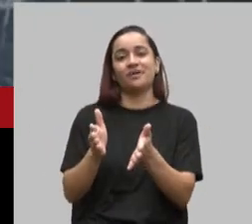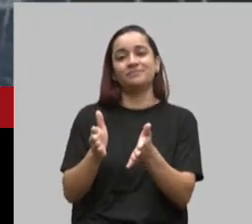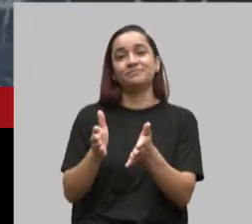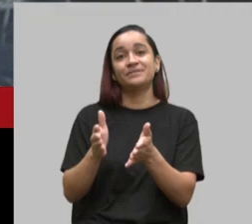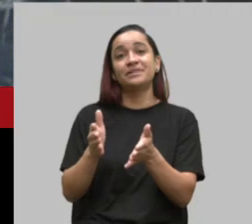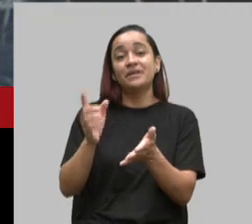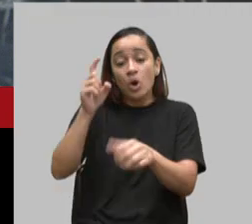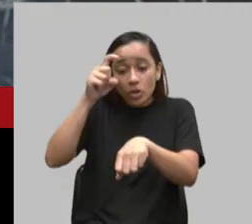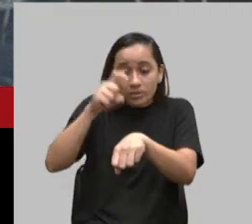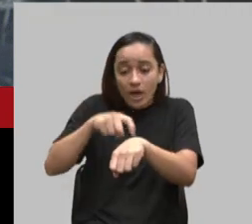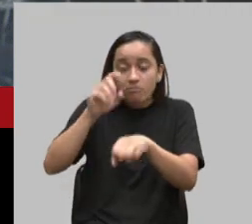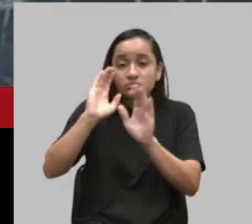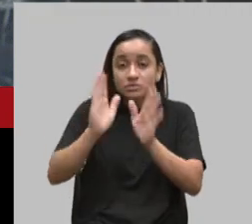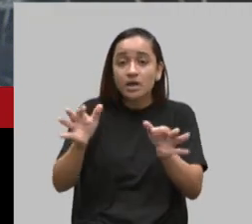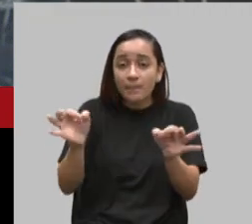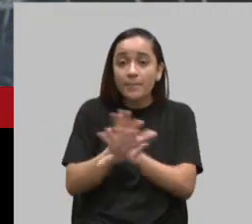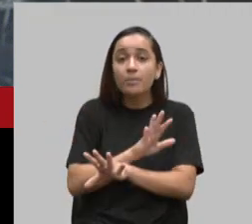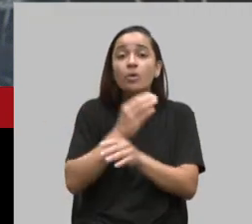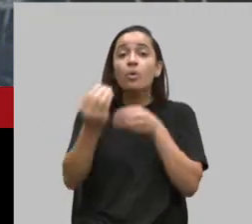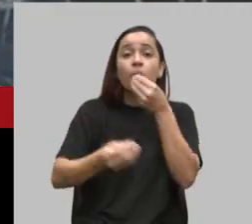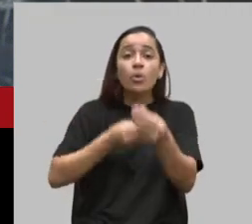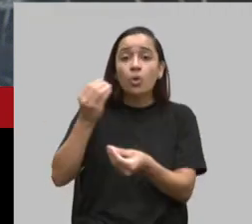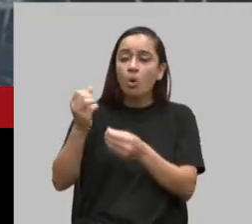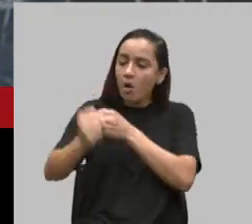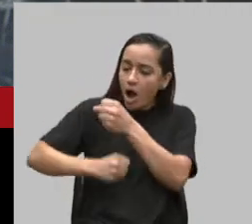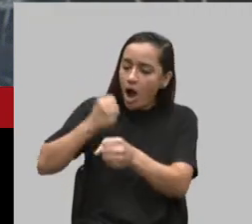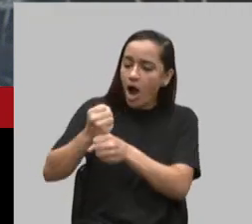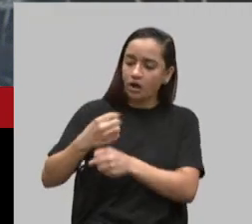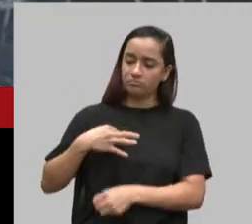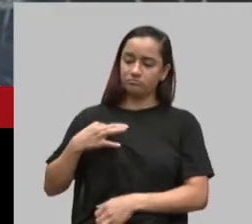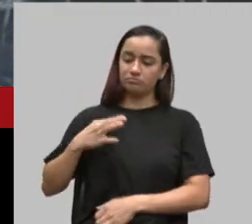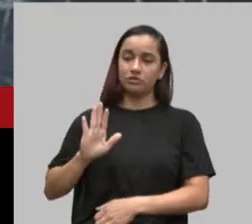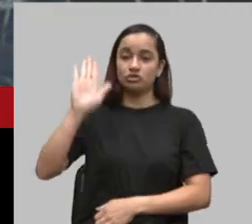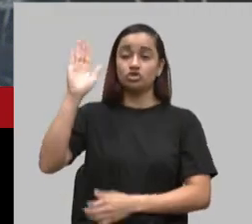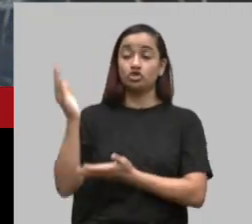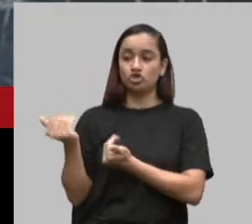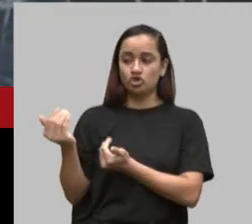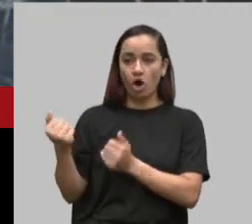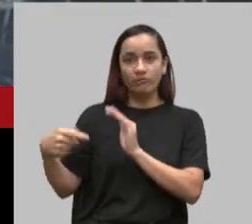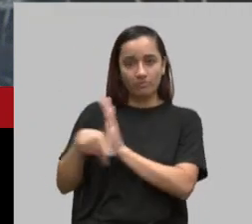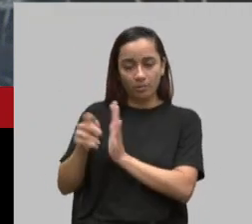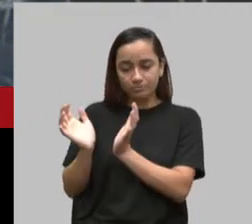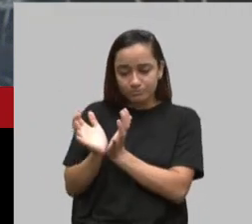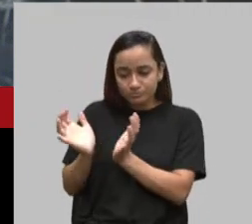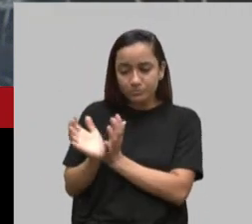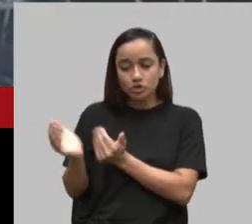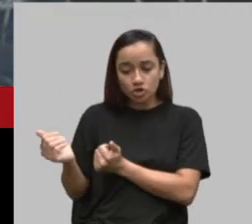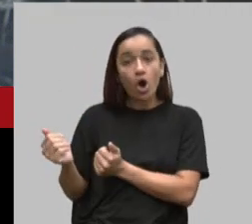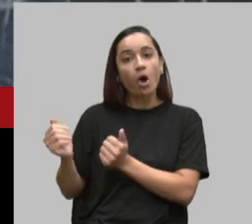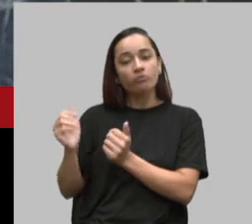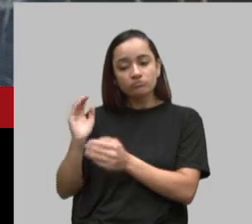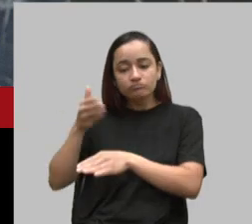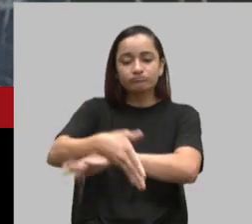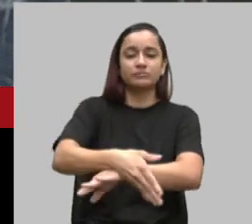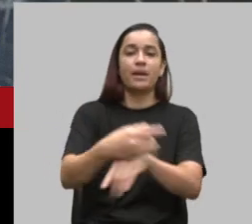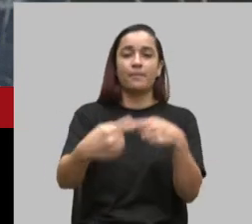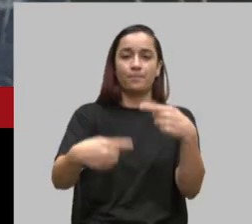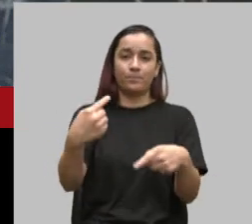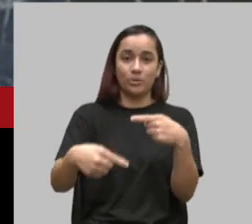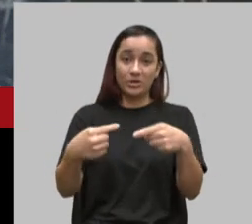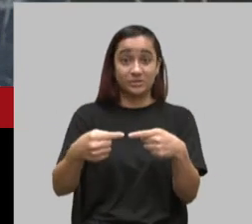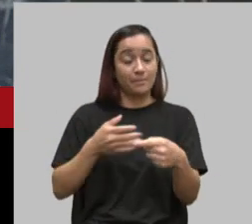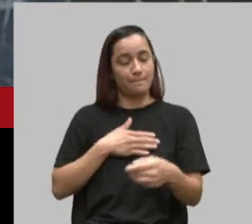tempo de todos os anos lançarem um jovem do Parlamento jovem na política Então esse é o conselho que eu dou para